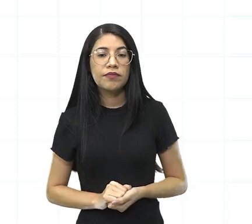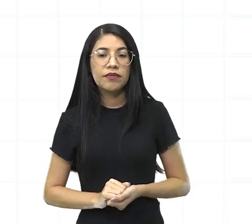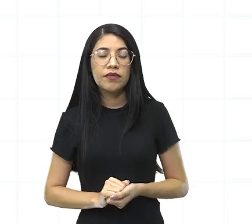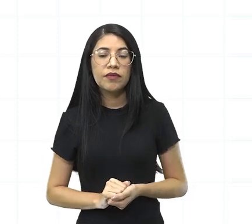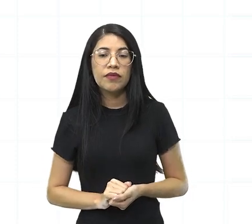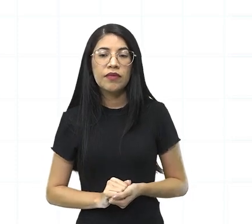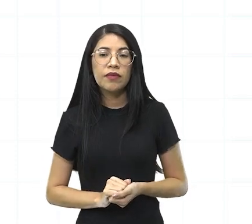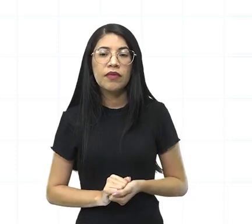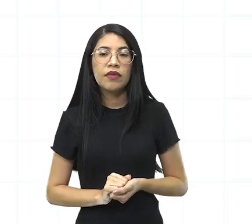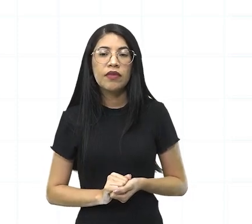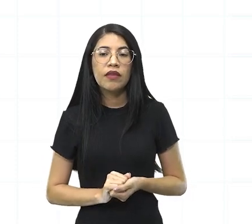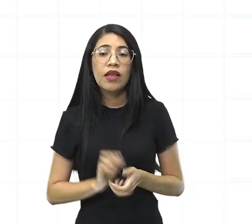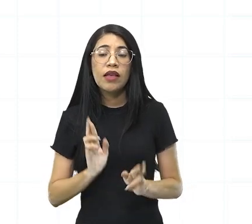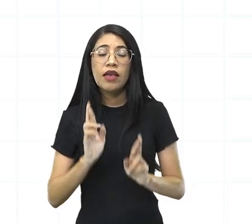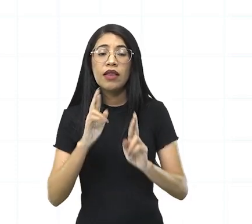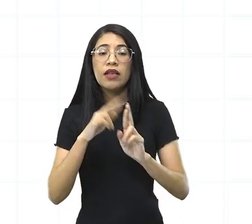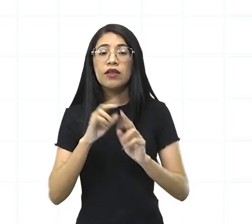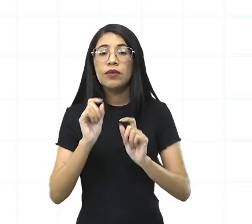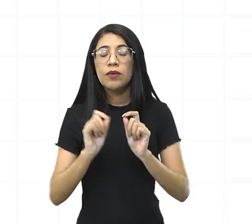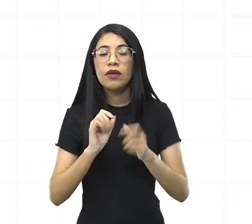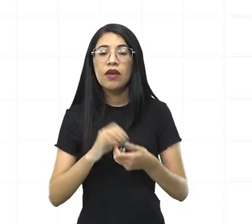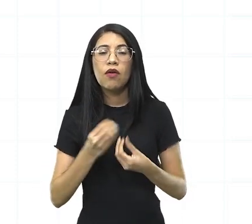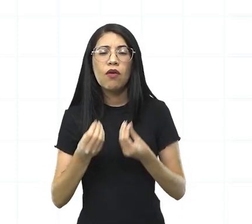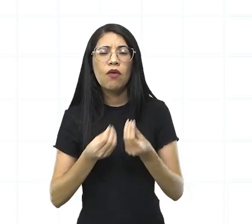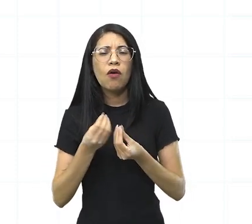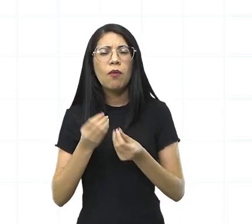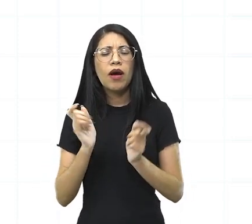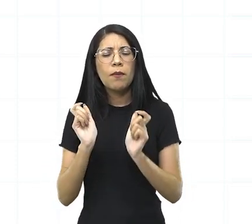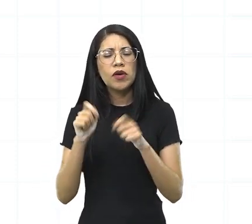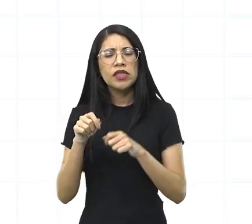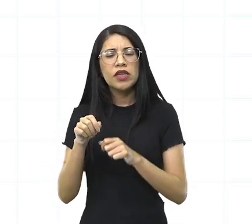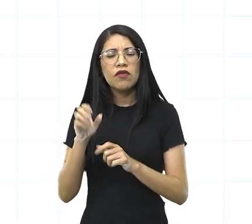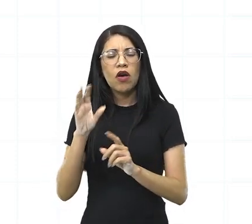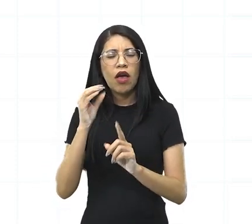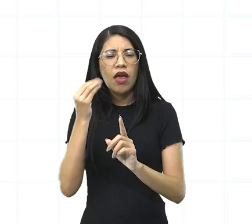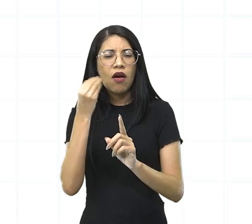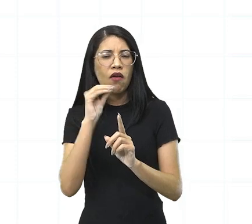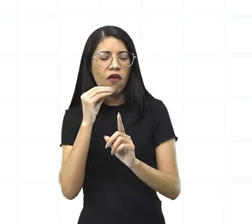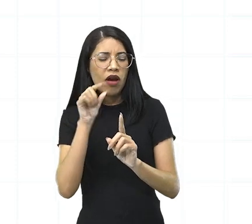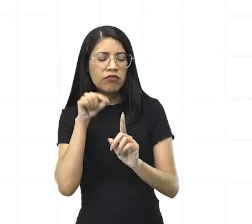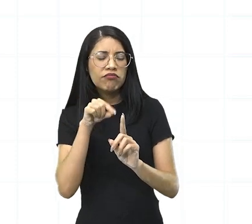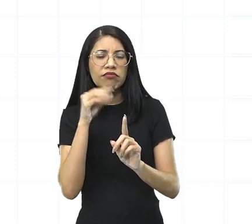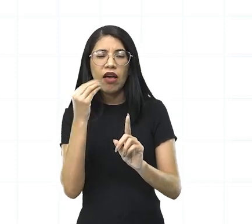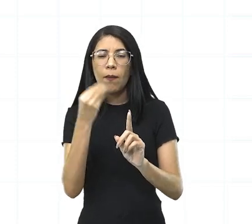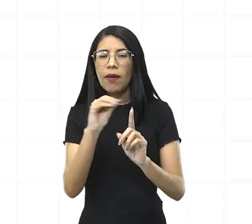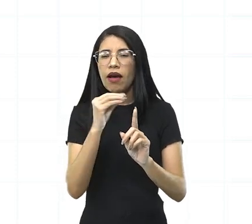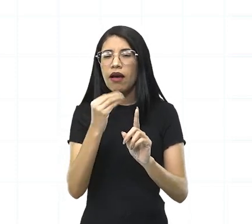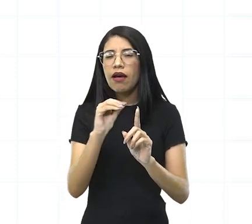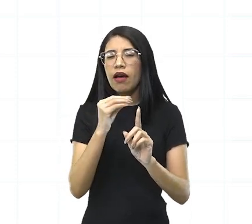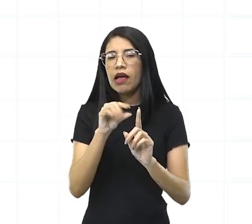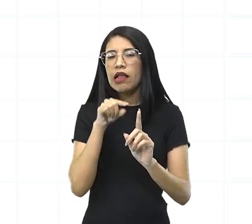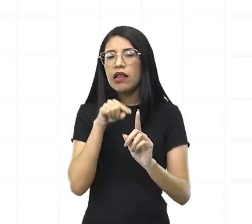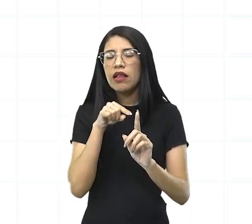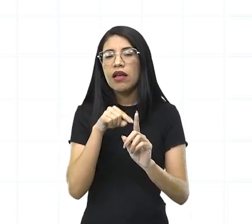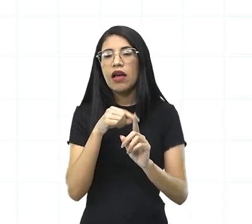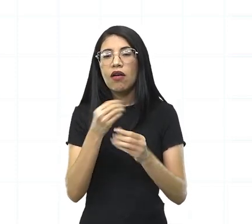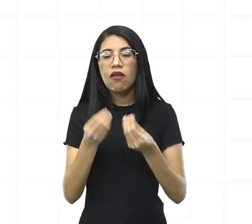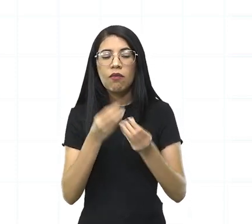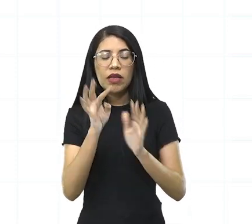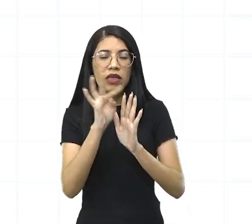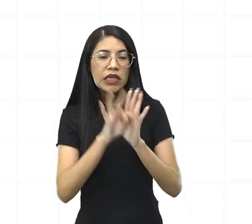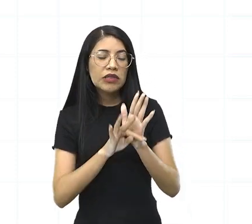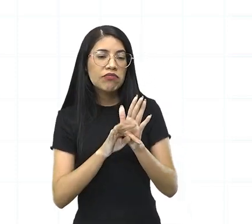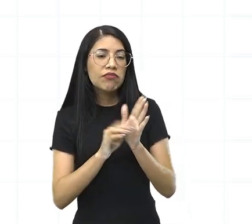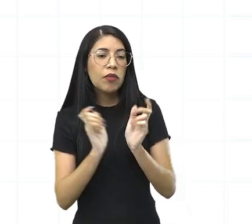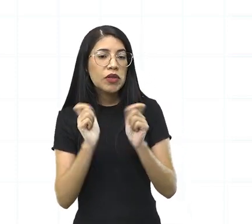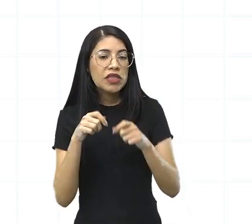Diz respeito ao próprio efeito de convencimento que tais textos conseguem gerar, tá?